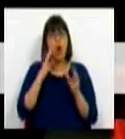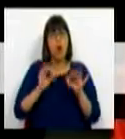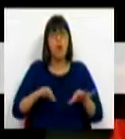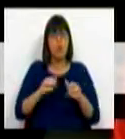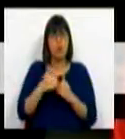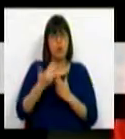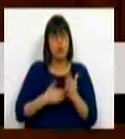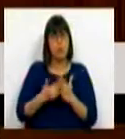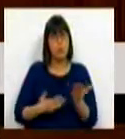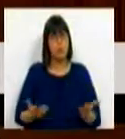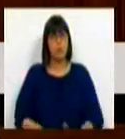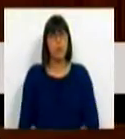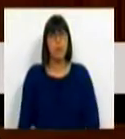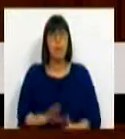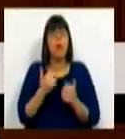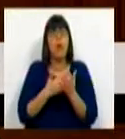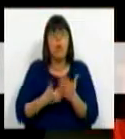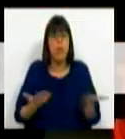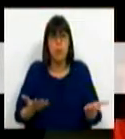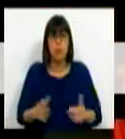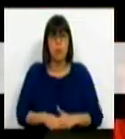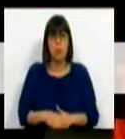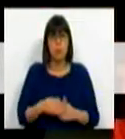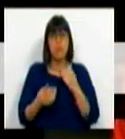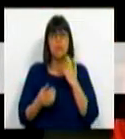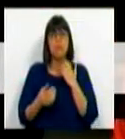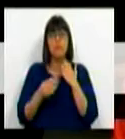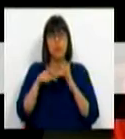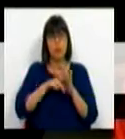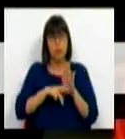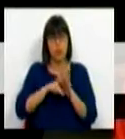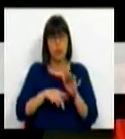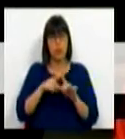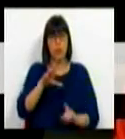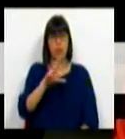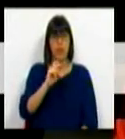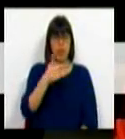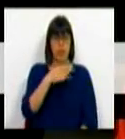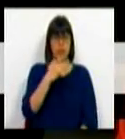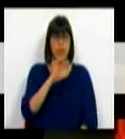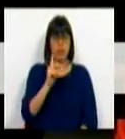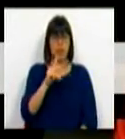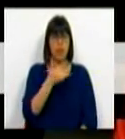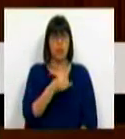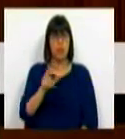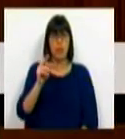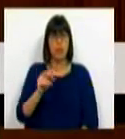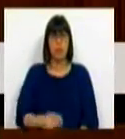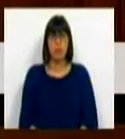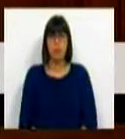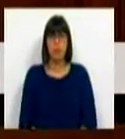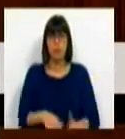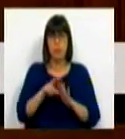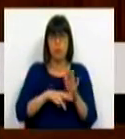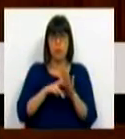deste documento. Qual documento? Peço desculpa. O relatório do ETRIC de 2013.